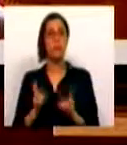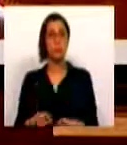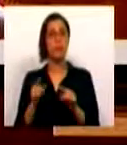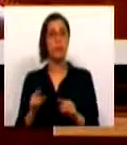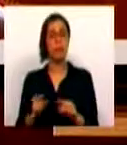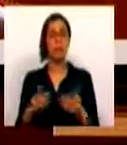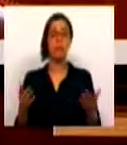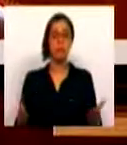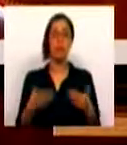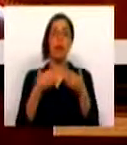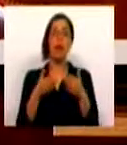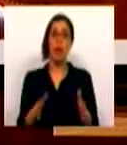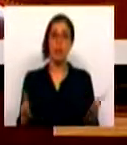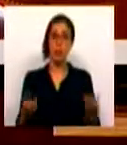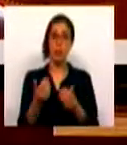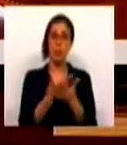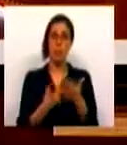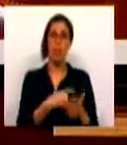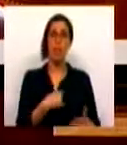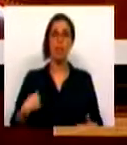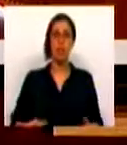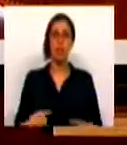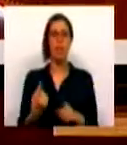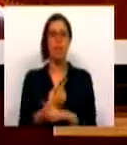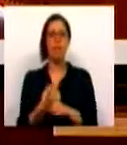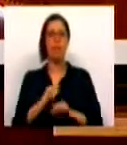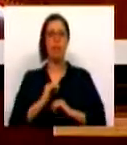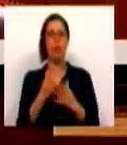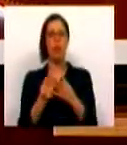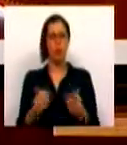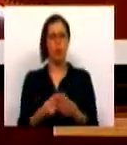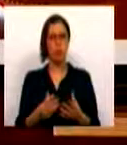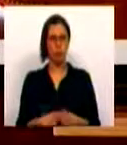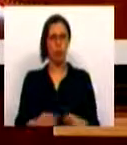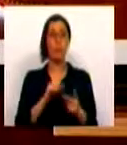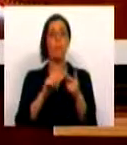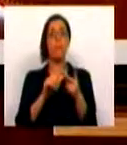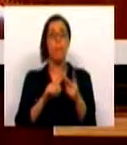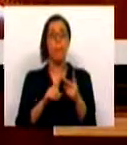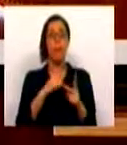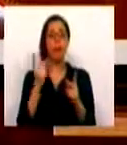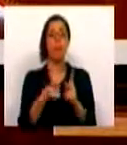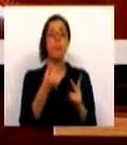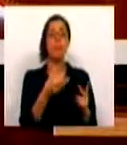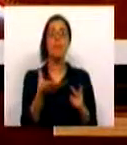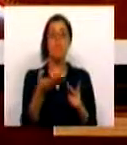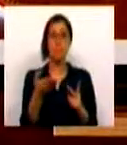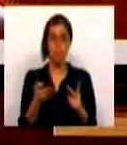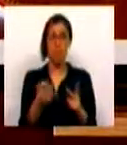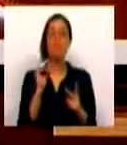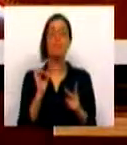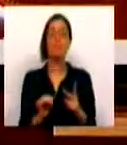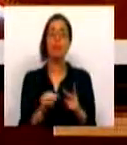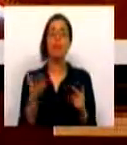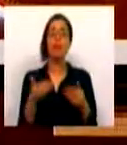dela, designadamente abrindo o mercado chinês a vários dos nossos produtos. Em segundo lugar, em 2017, tratou-se